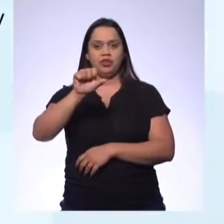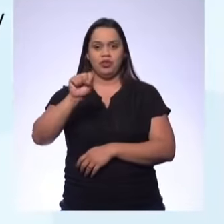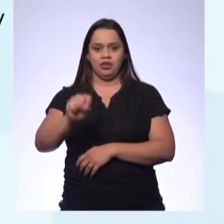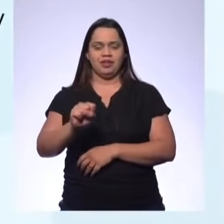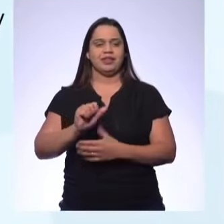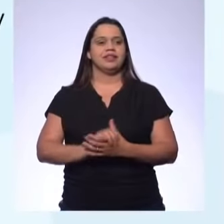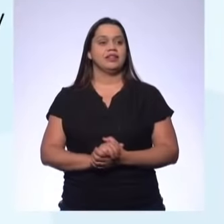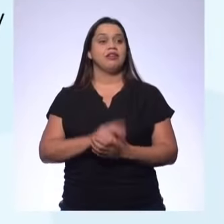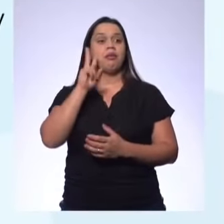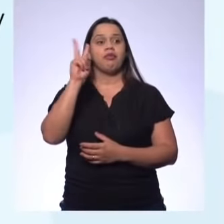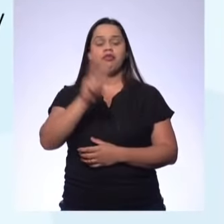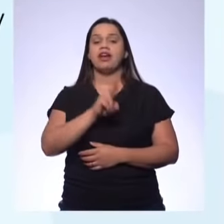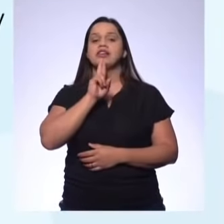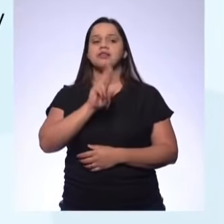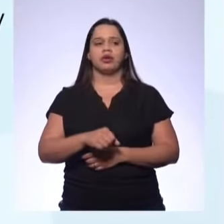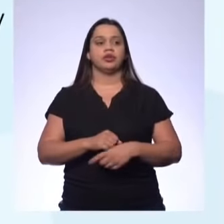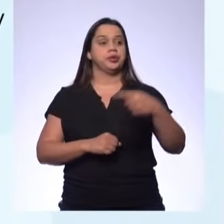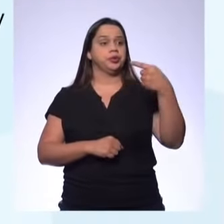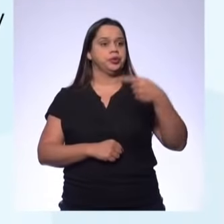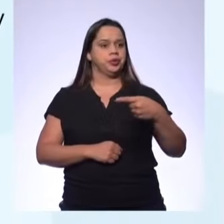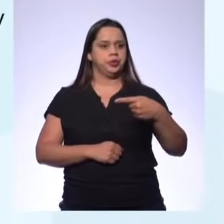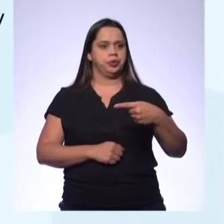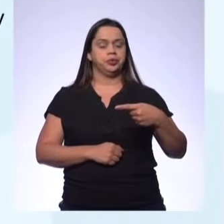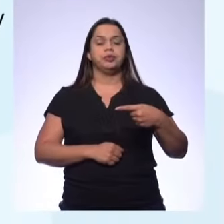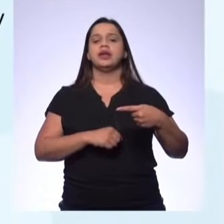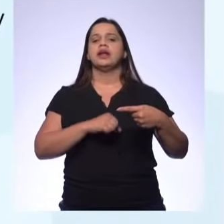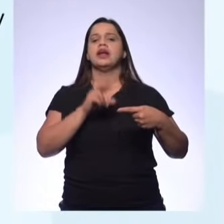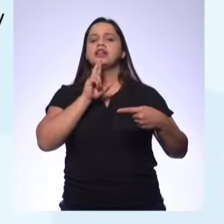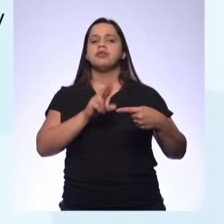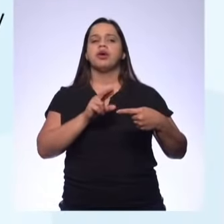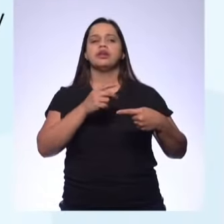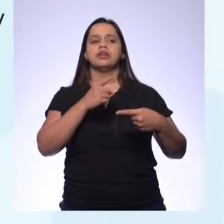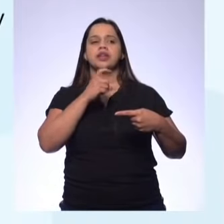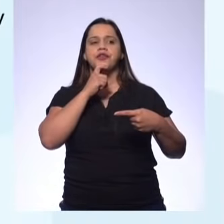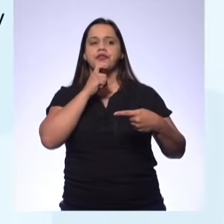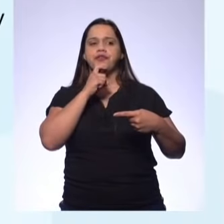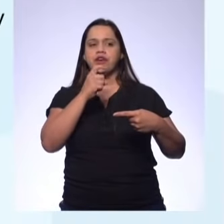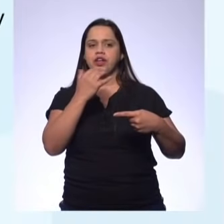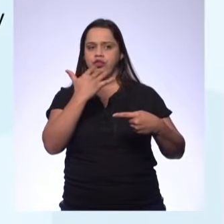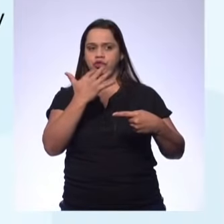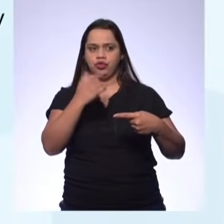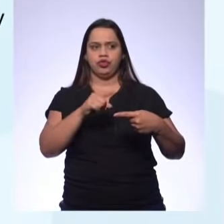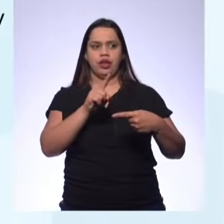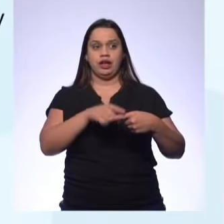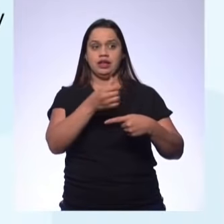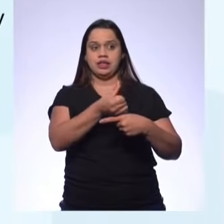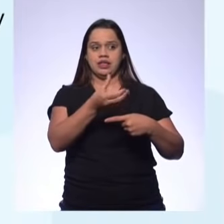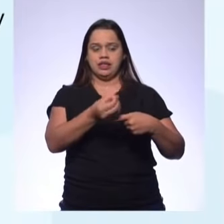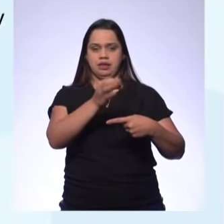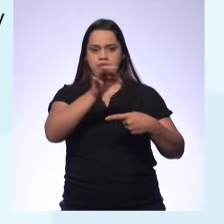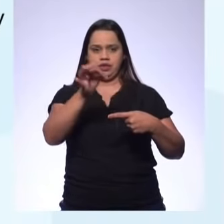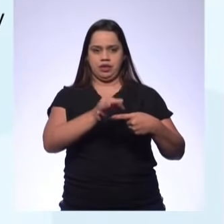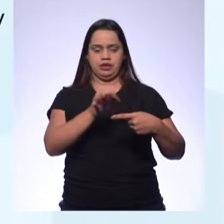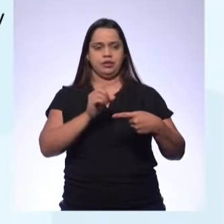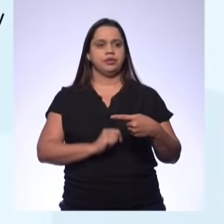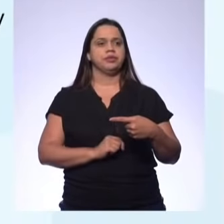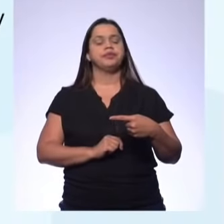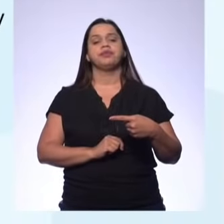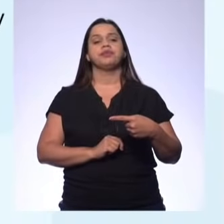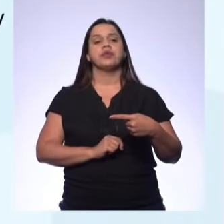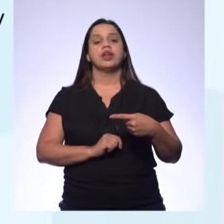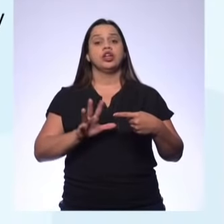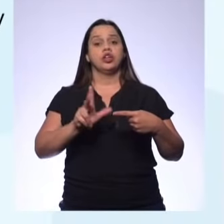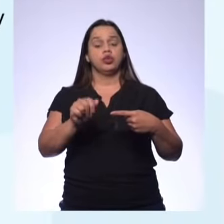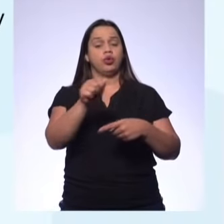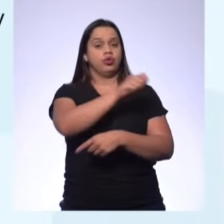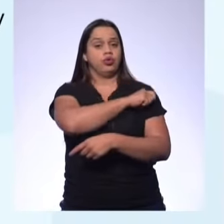diretor. Olha a primeira. 60 of the students said the communities are affected by floods. 60% dos